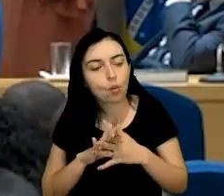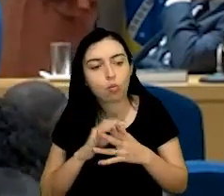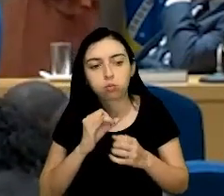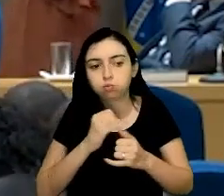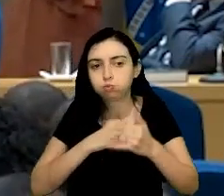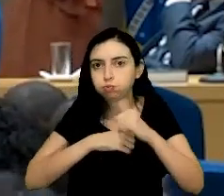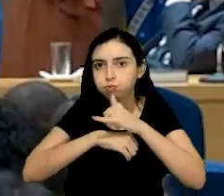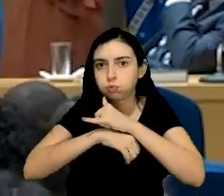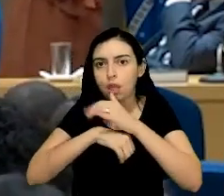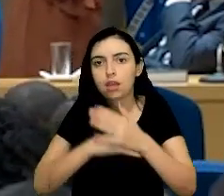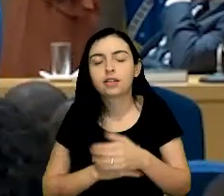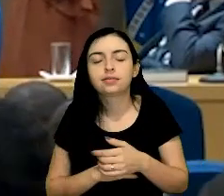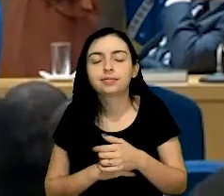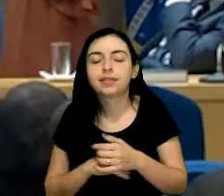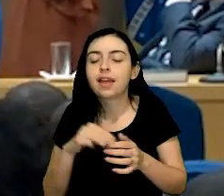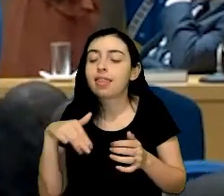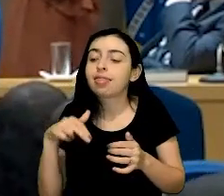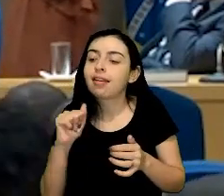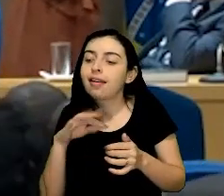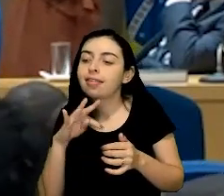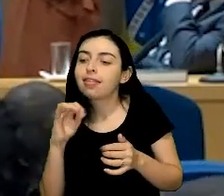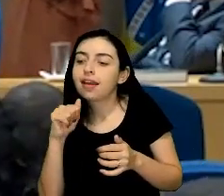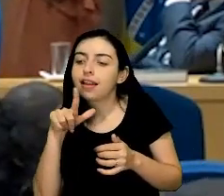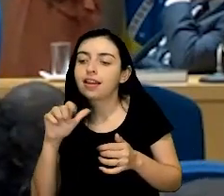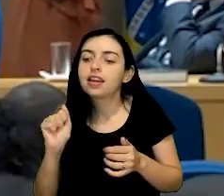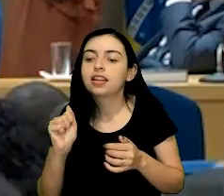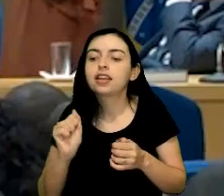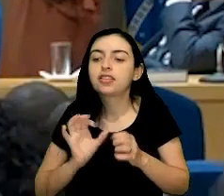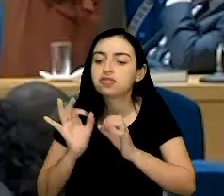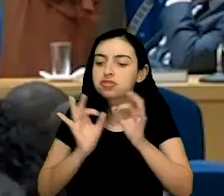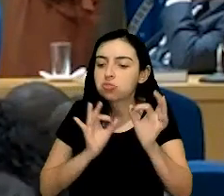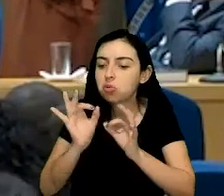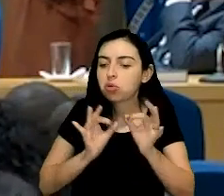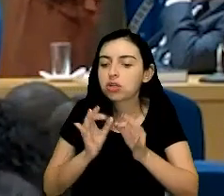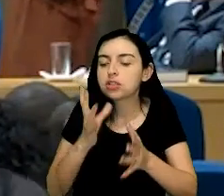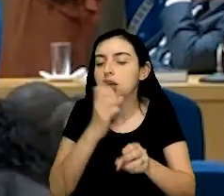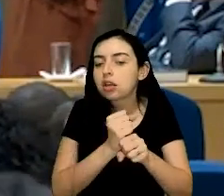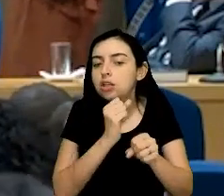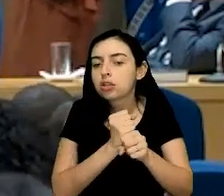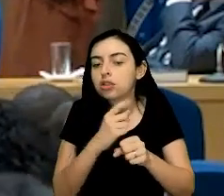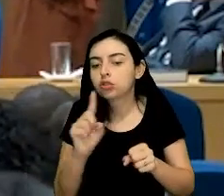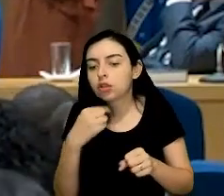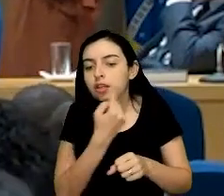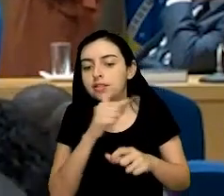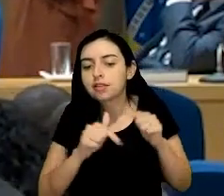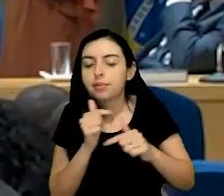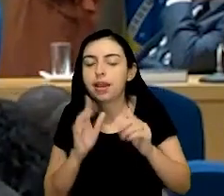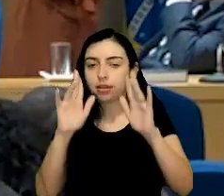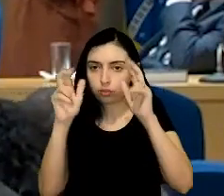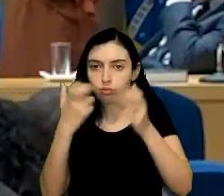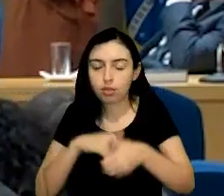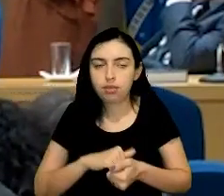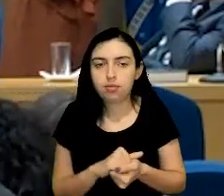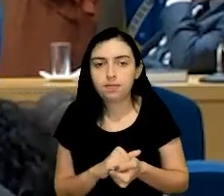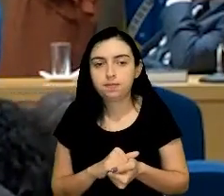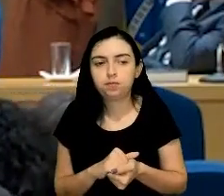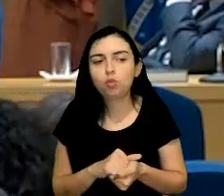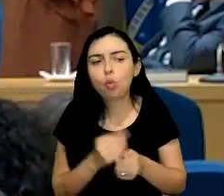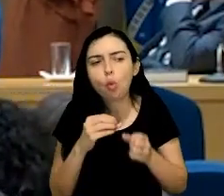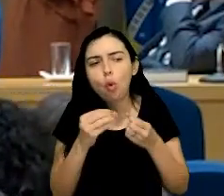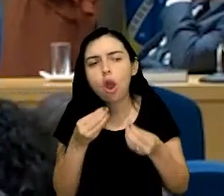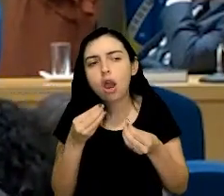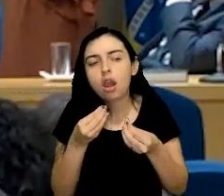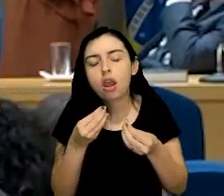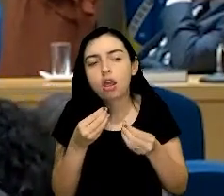elabora, que tem feito as compilações dos dados para nós e trabalhado com isso, né? E olha como os